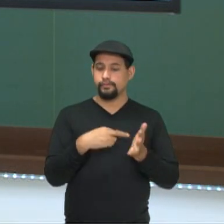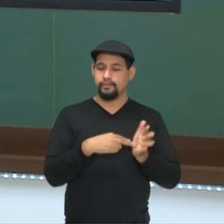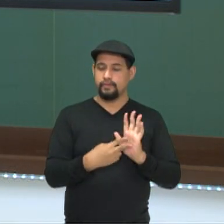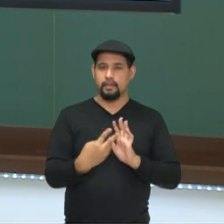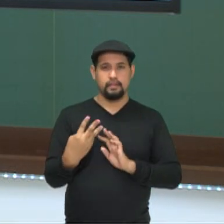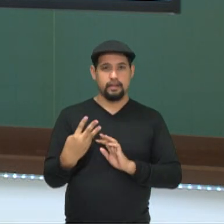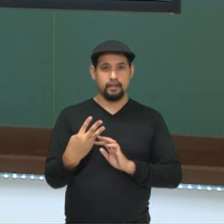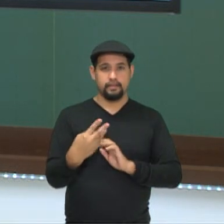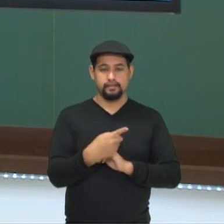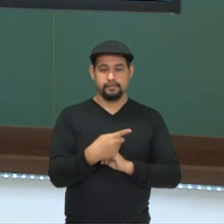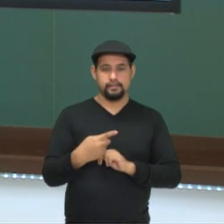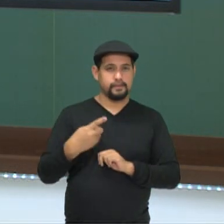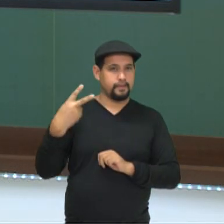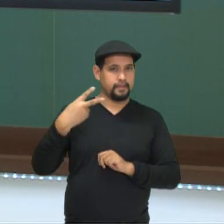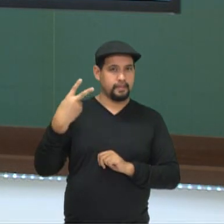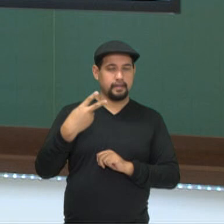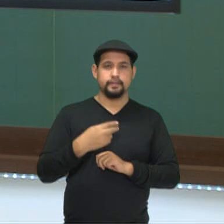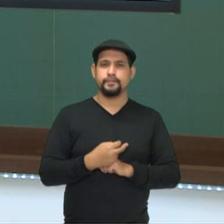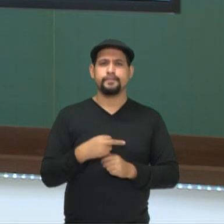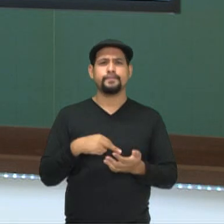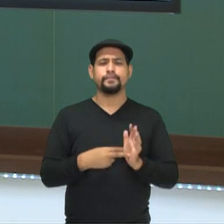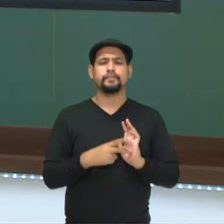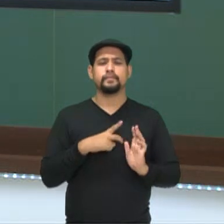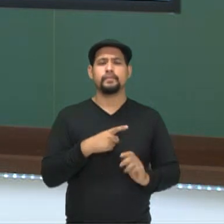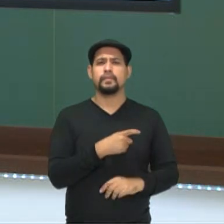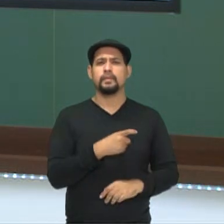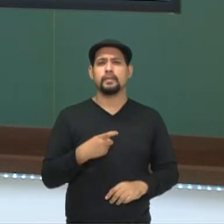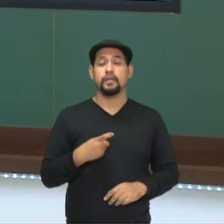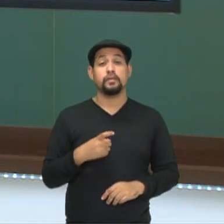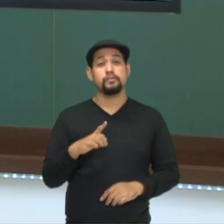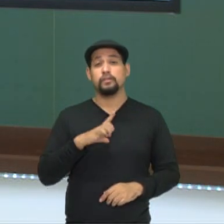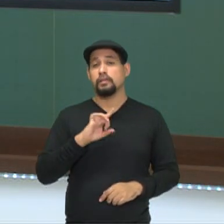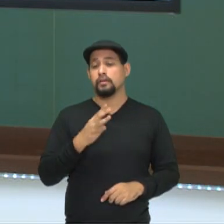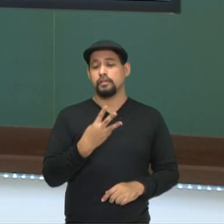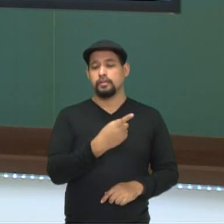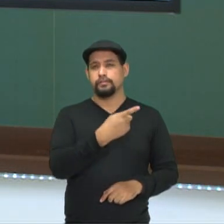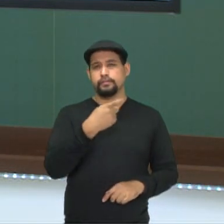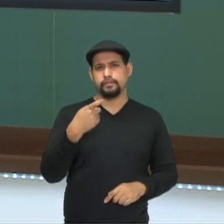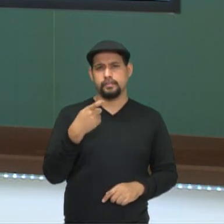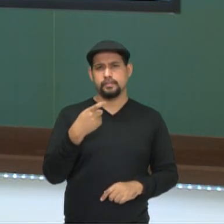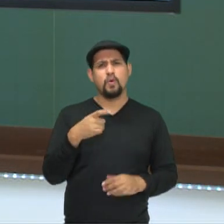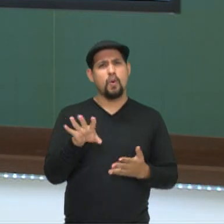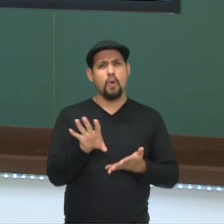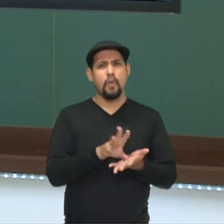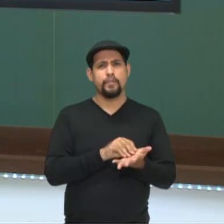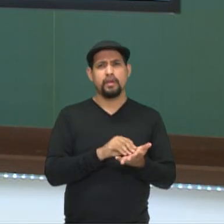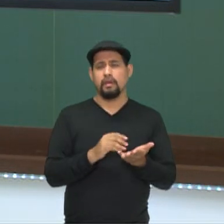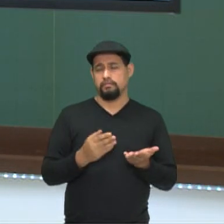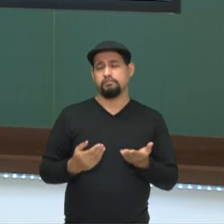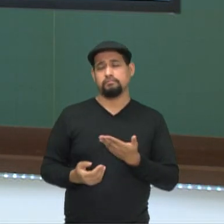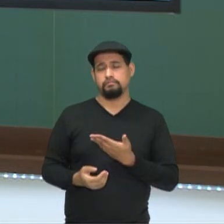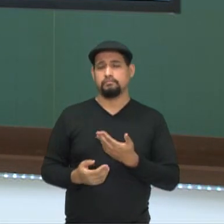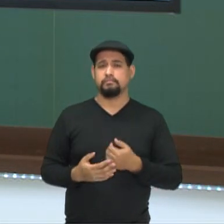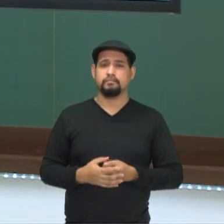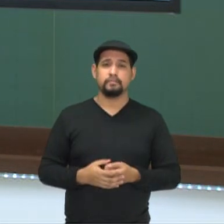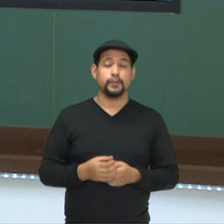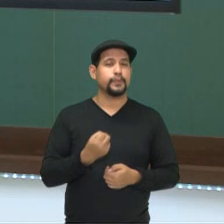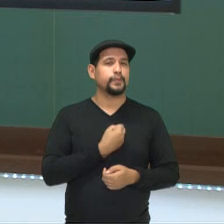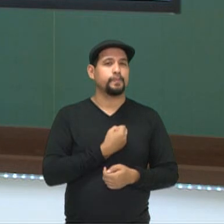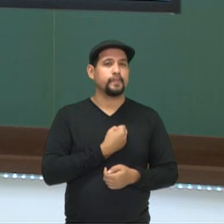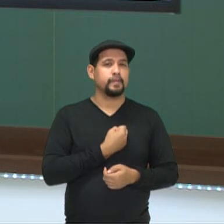x ao quadrado termos com x eu só tenho 3 x tão copia ele não tem que fazer